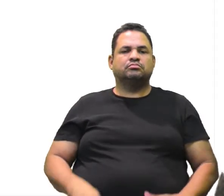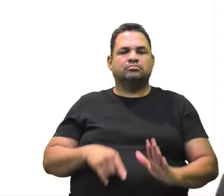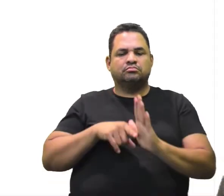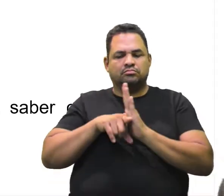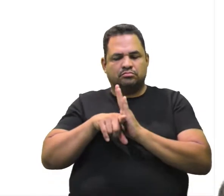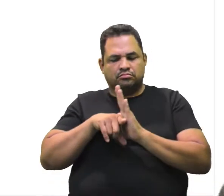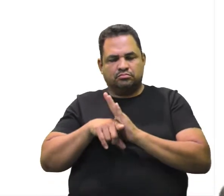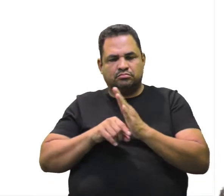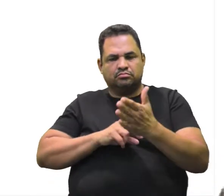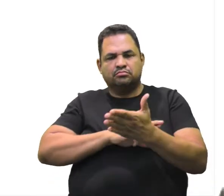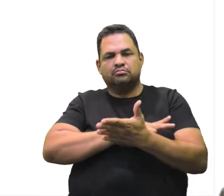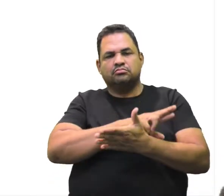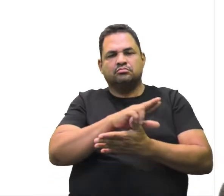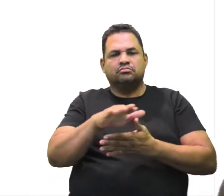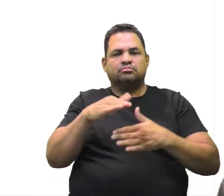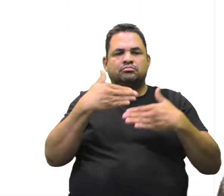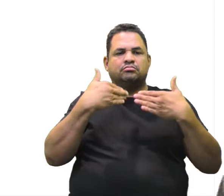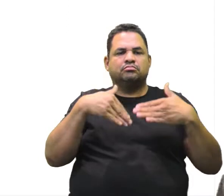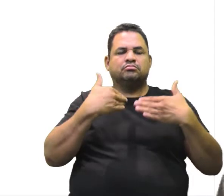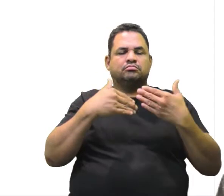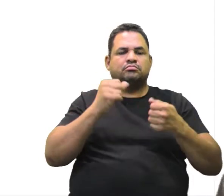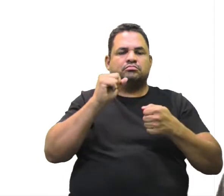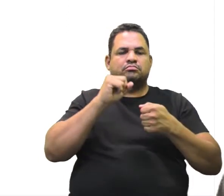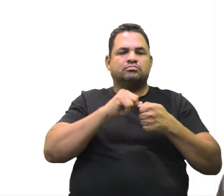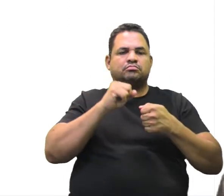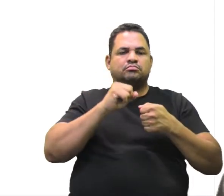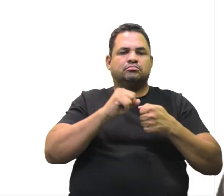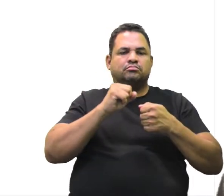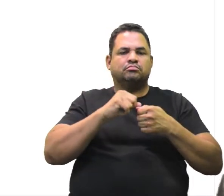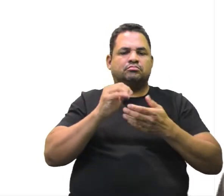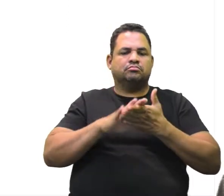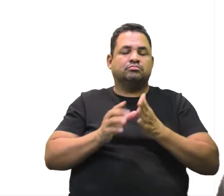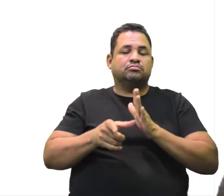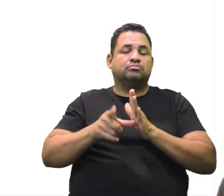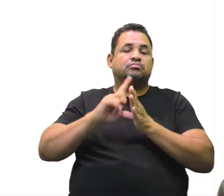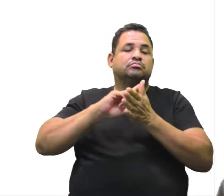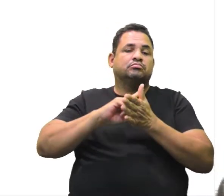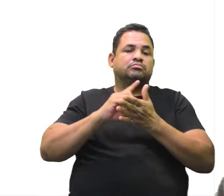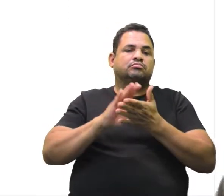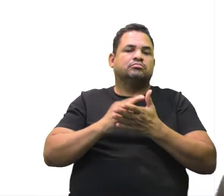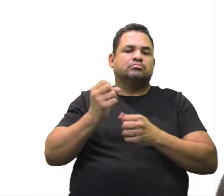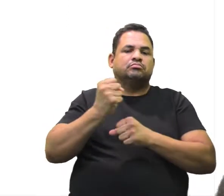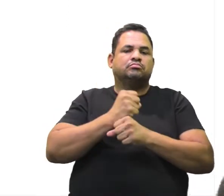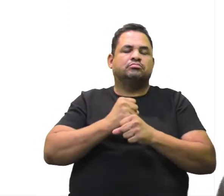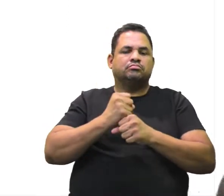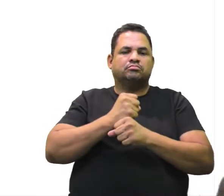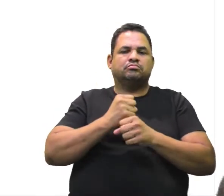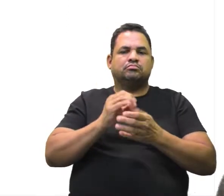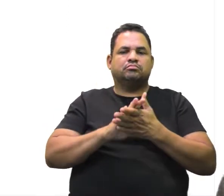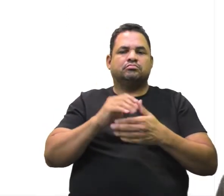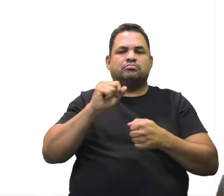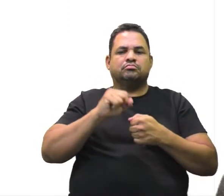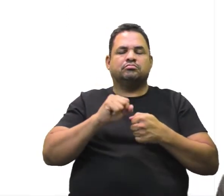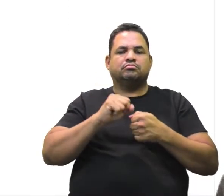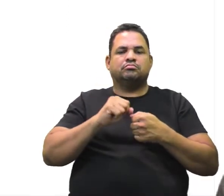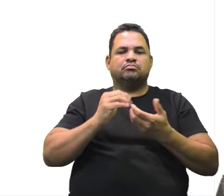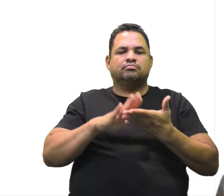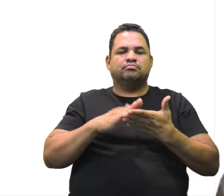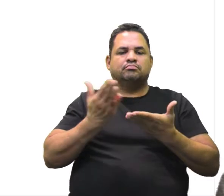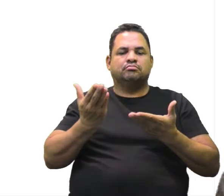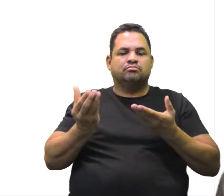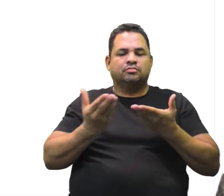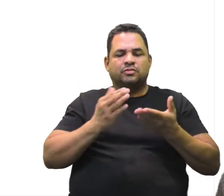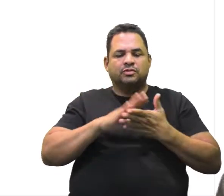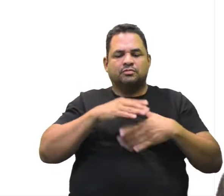consultar várias provas que foram realizadas anteriormente e você vai refazer como se estivesse